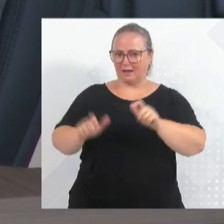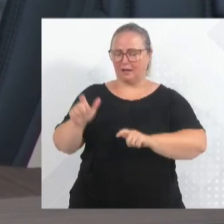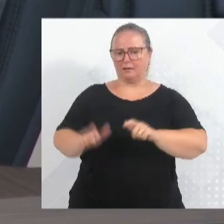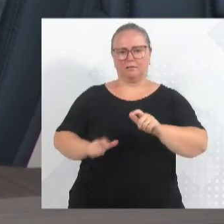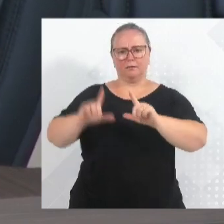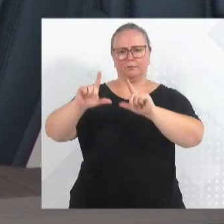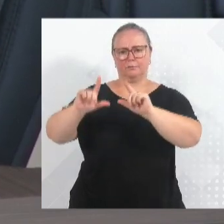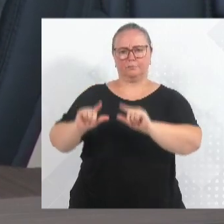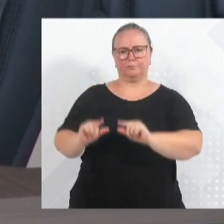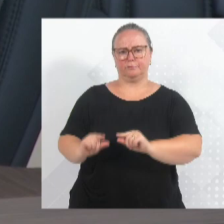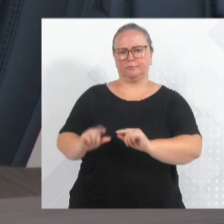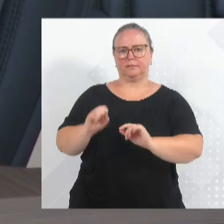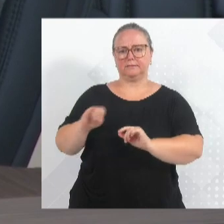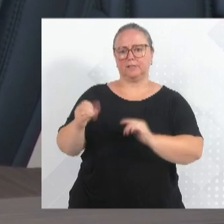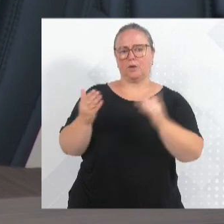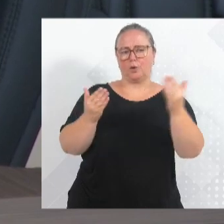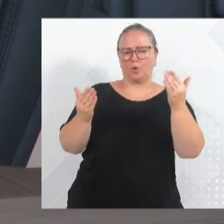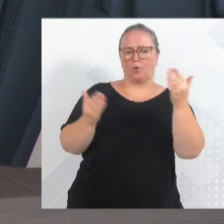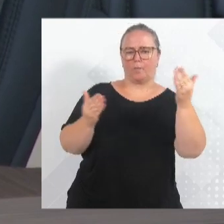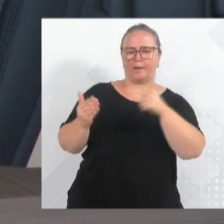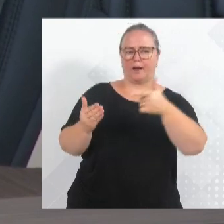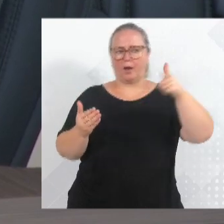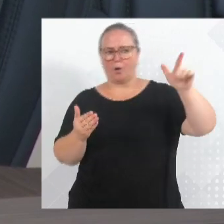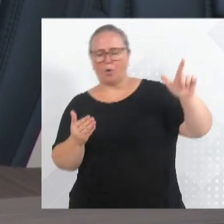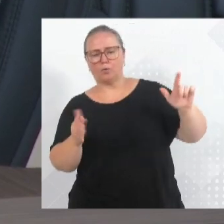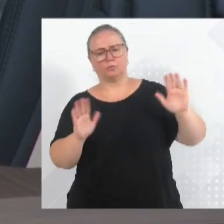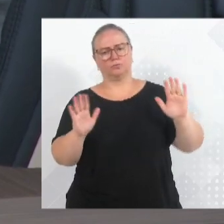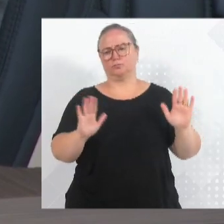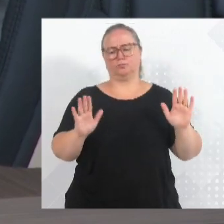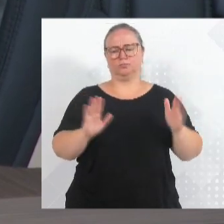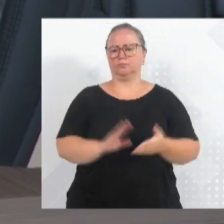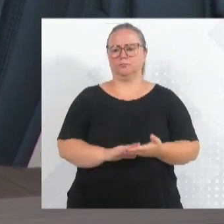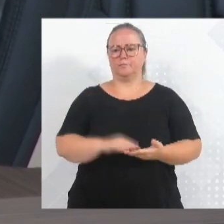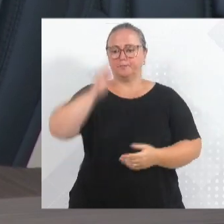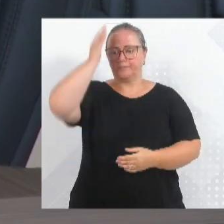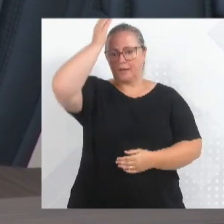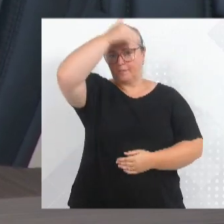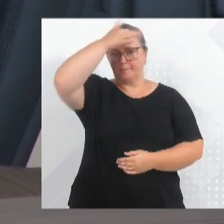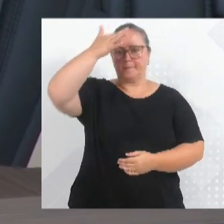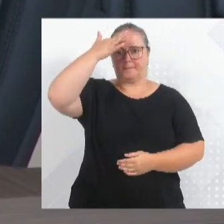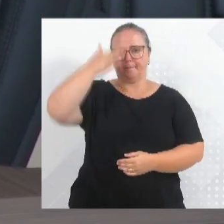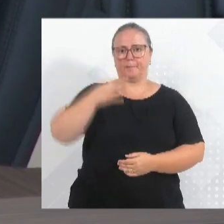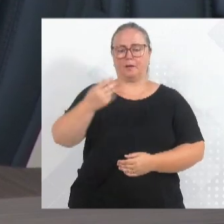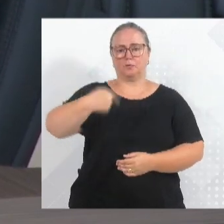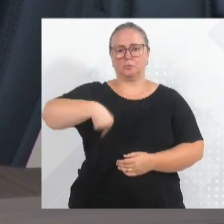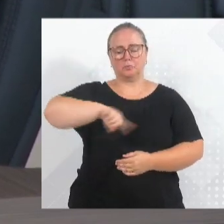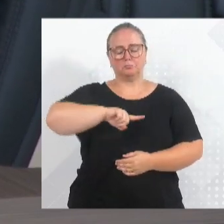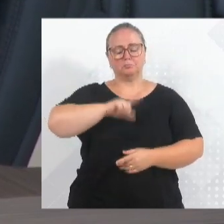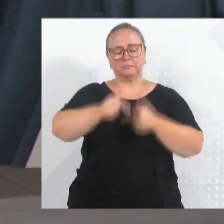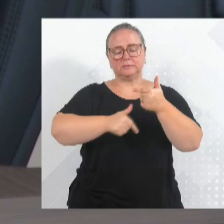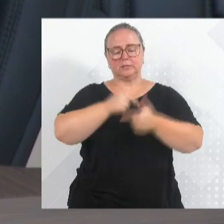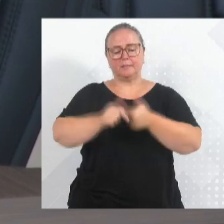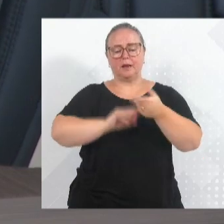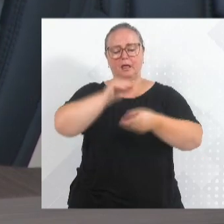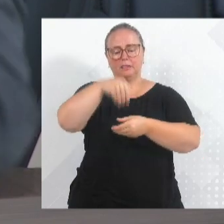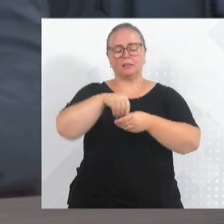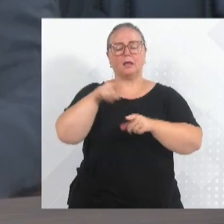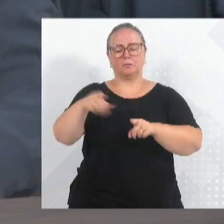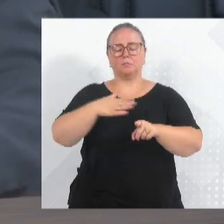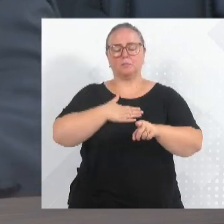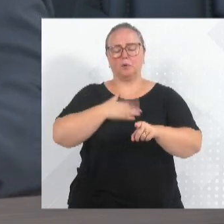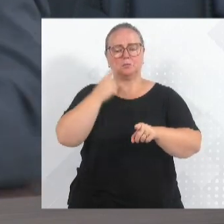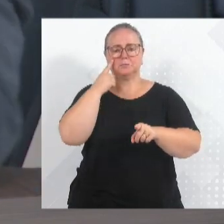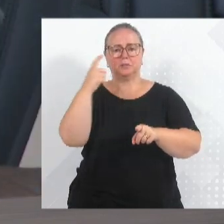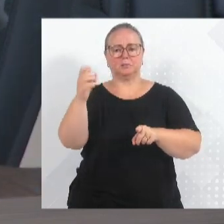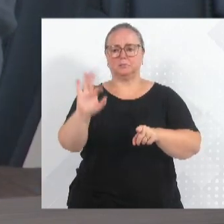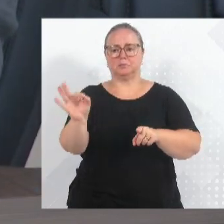municípios do nosso país, então não há motivo. E o prefeito Mário entende de que o que se faz lá se faz, e se faz bem feito, e não tem esse interesse